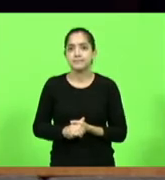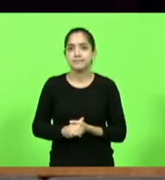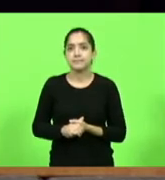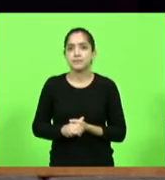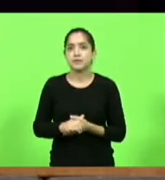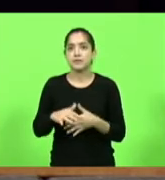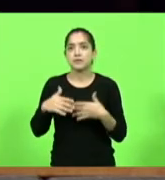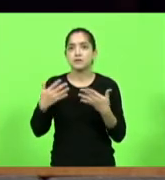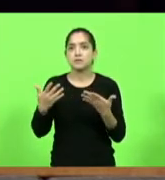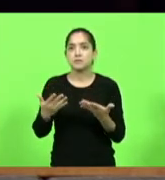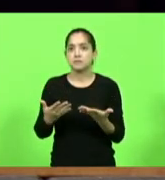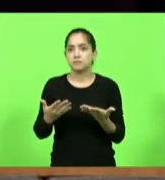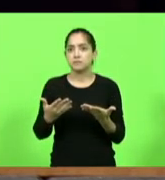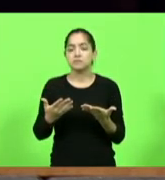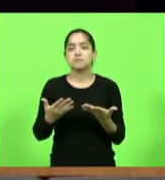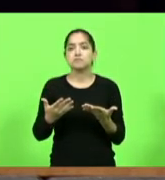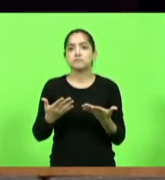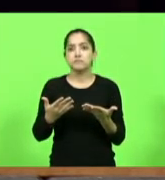Ficamos literalmente